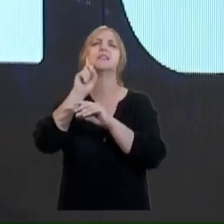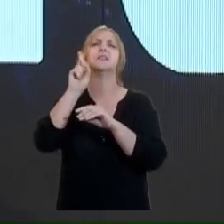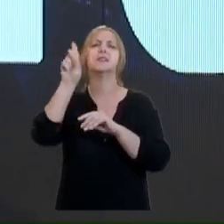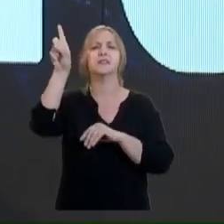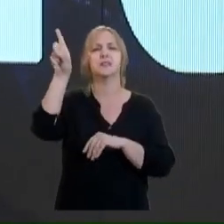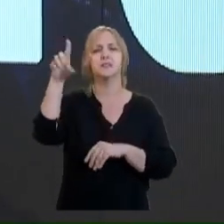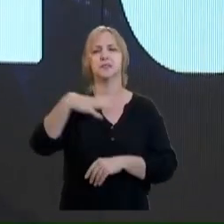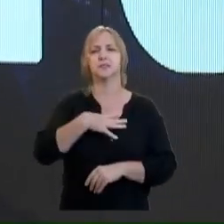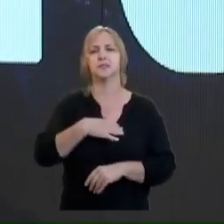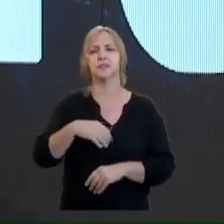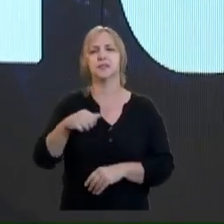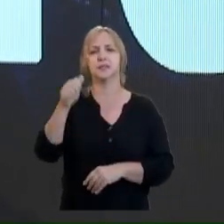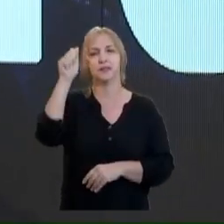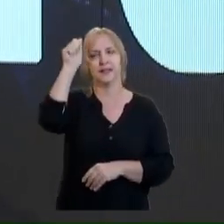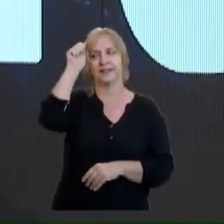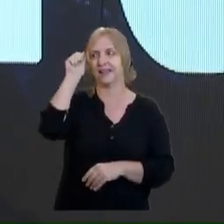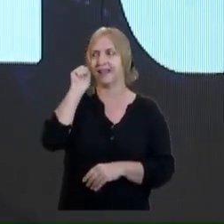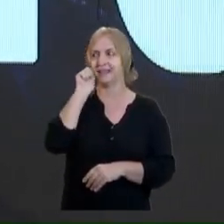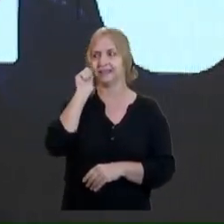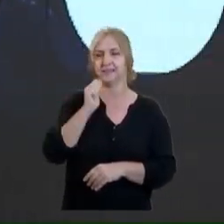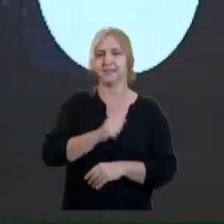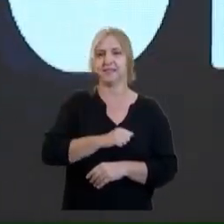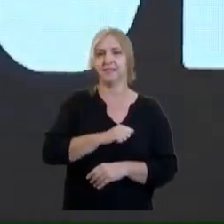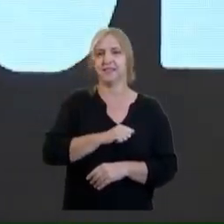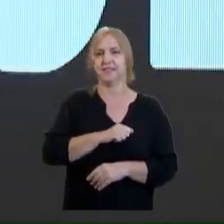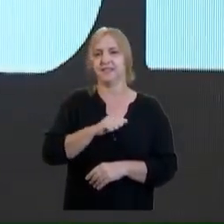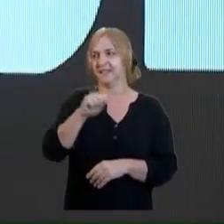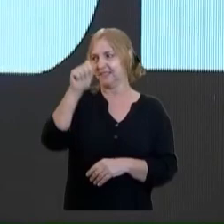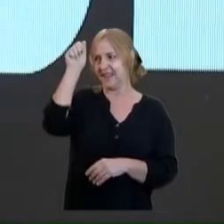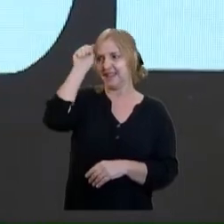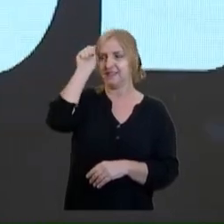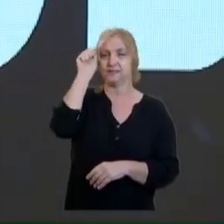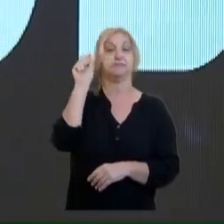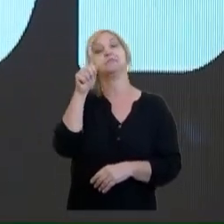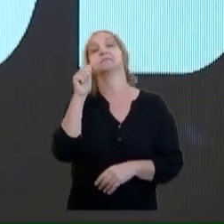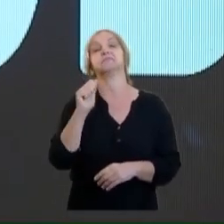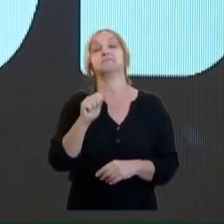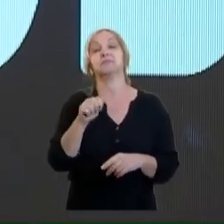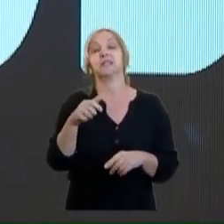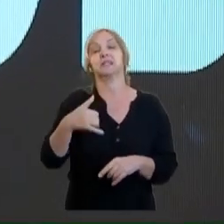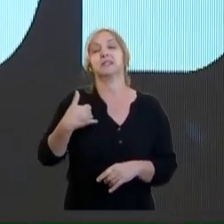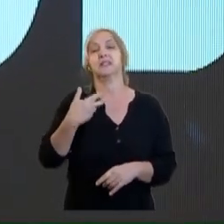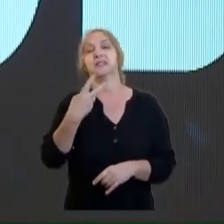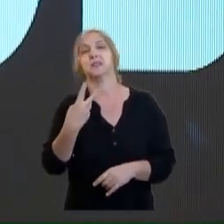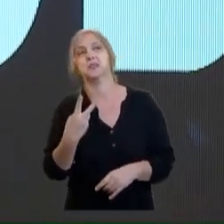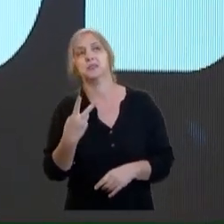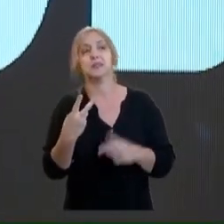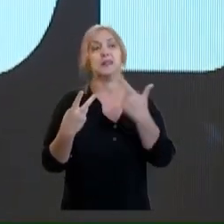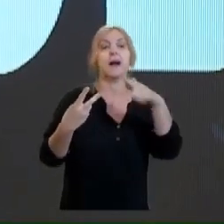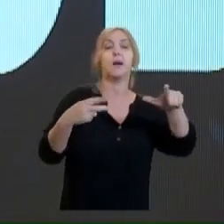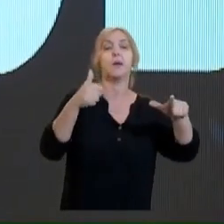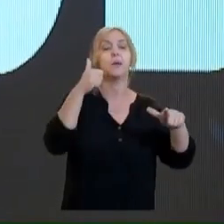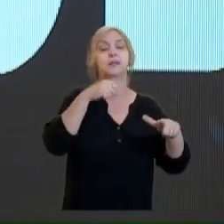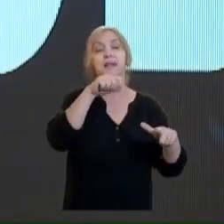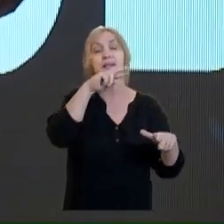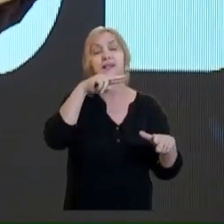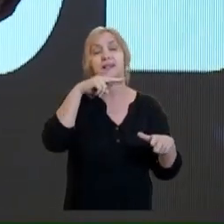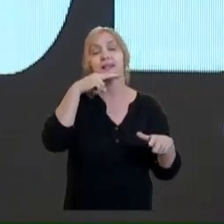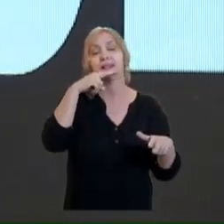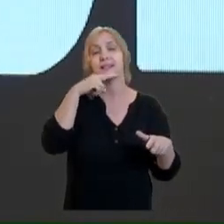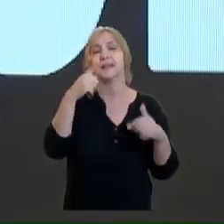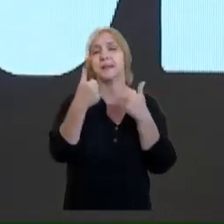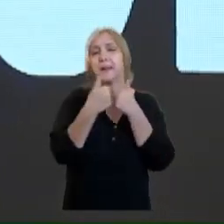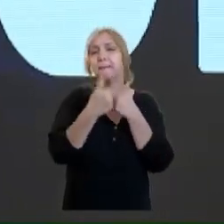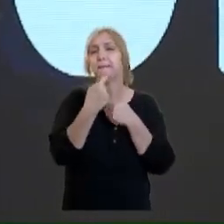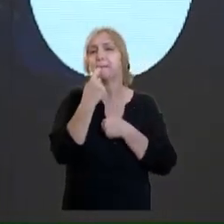do André, vai fazer 2 anos agora. Mas a outra está bem pertinho aqui,